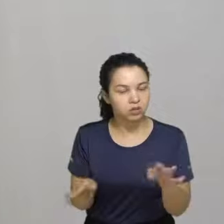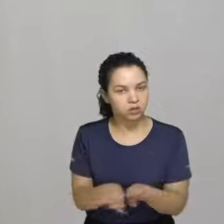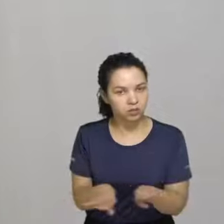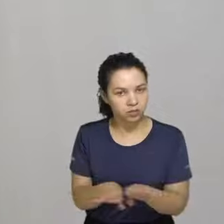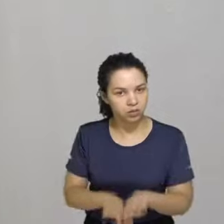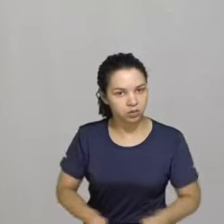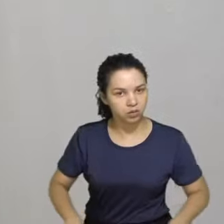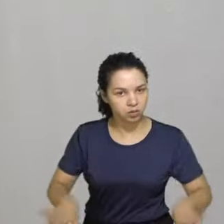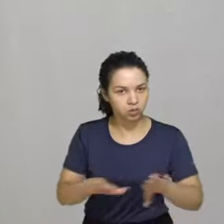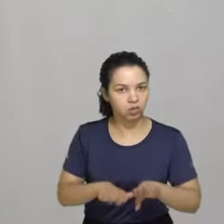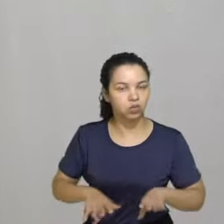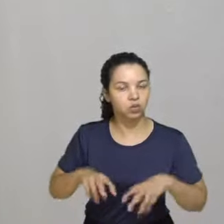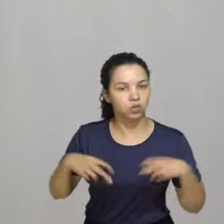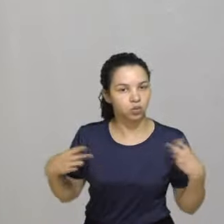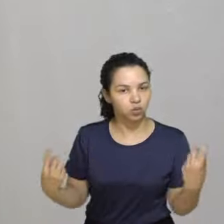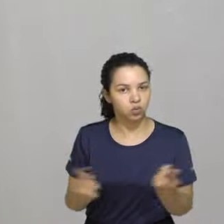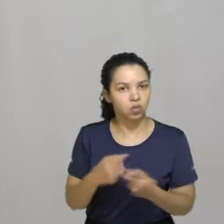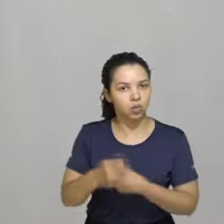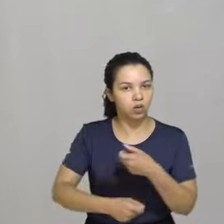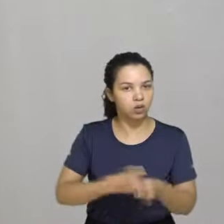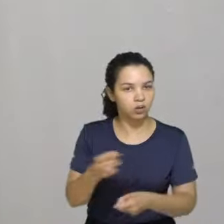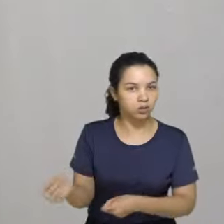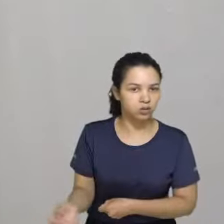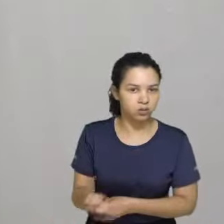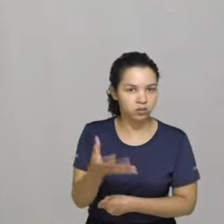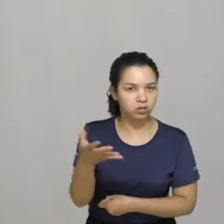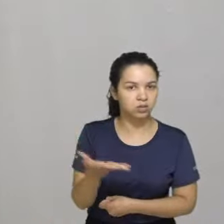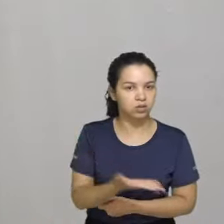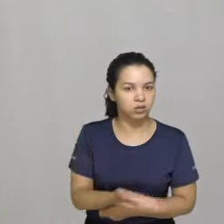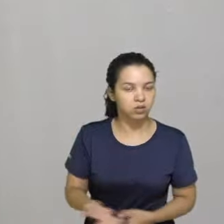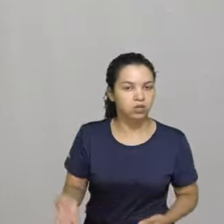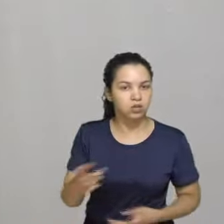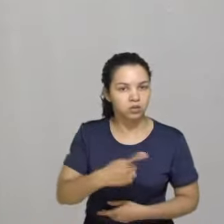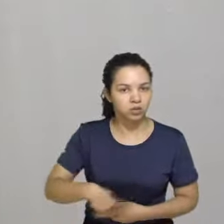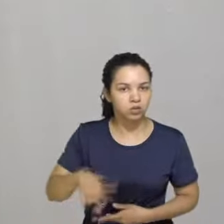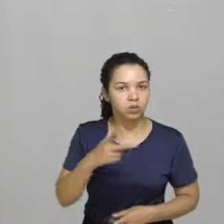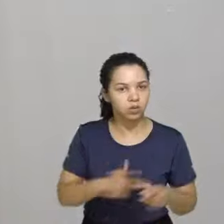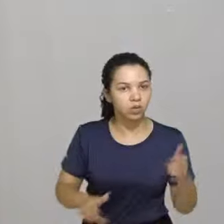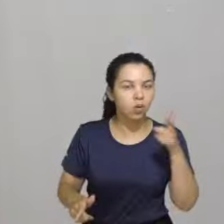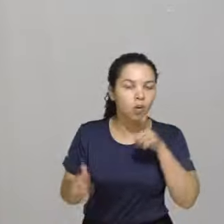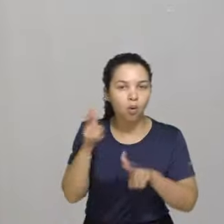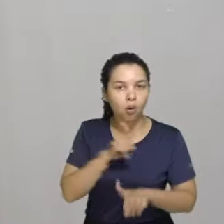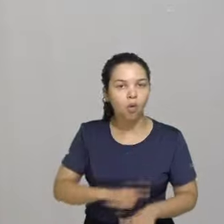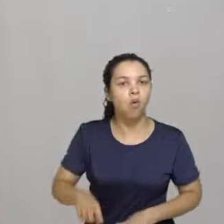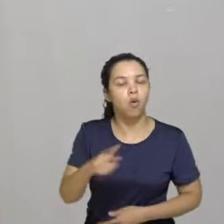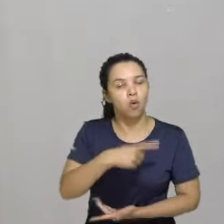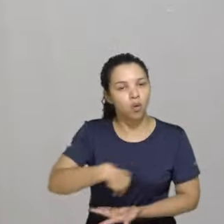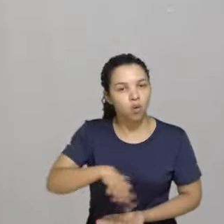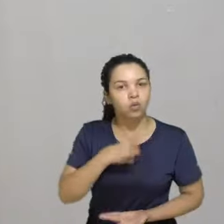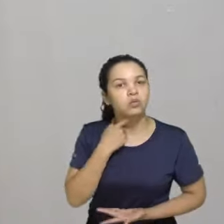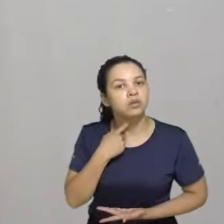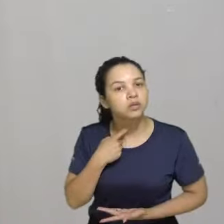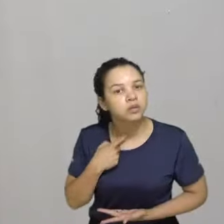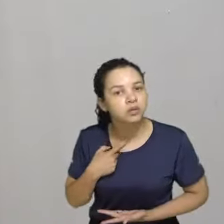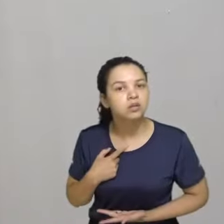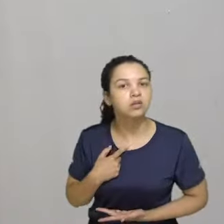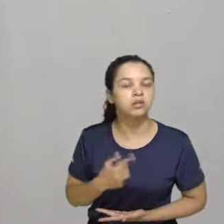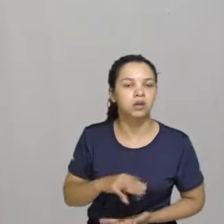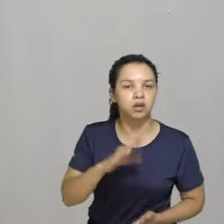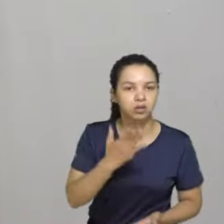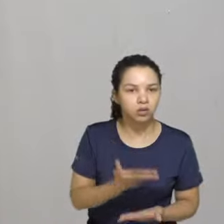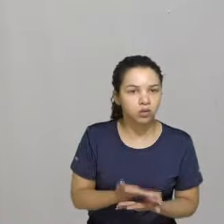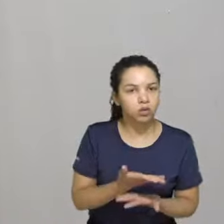estão na volta. E que o ano novo seja repleto de grandes realizações. Esse é o meu desejo, é o desejo, acredito eu,